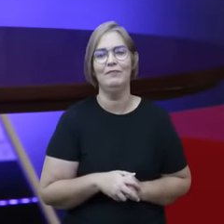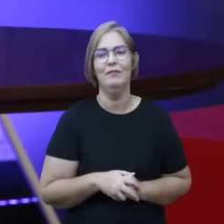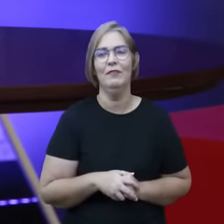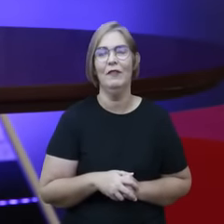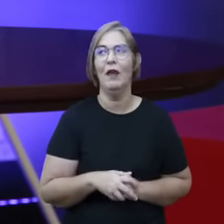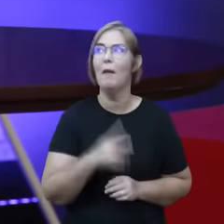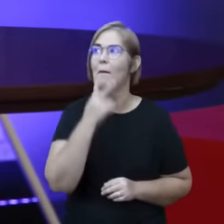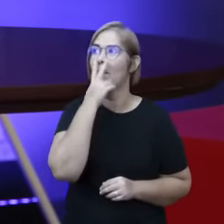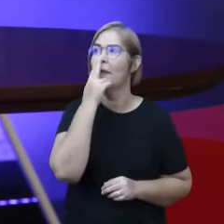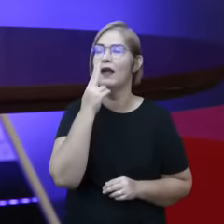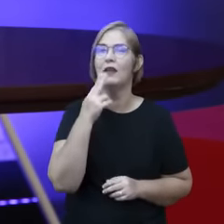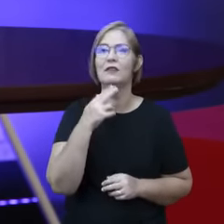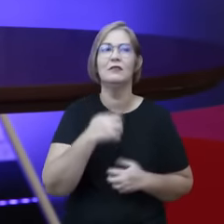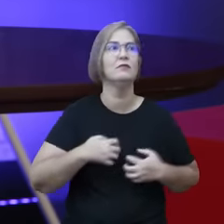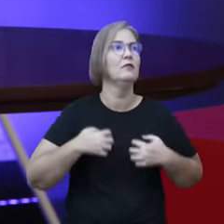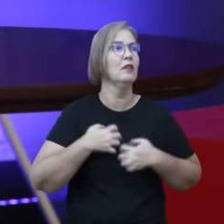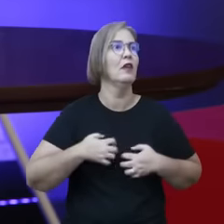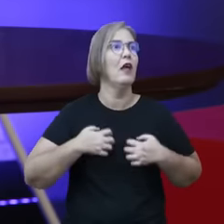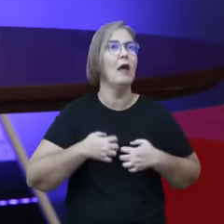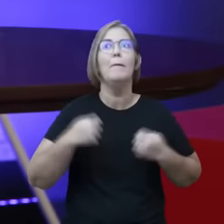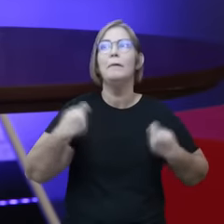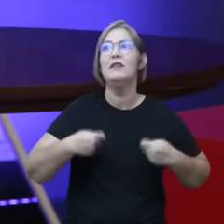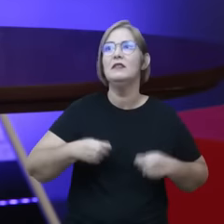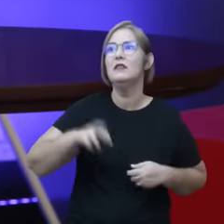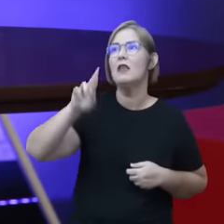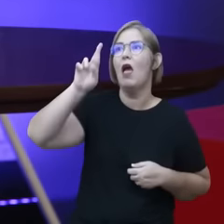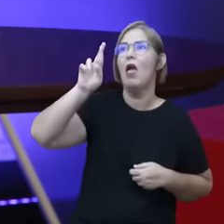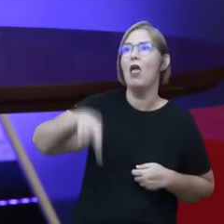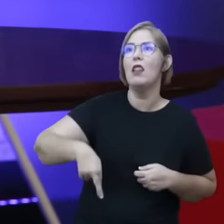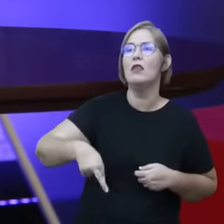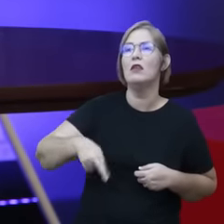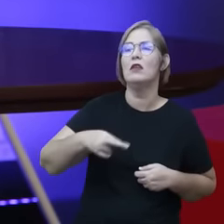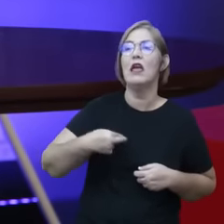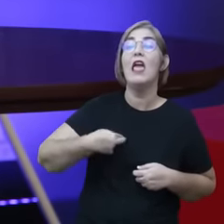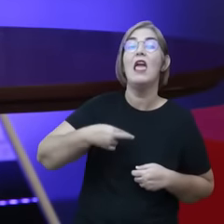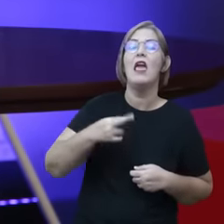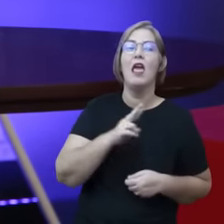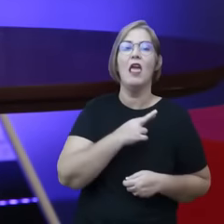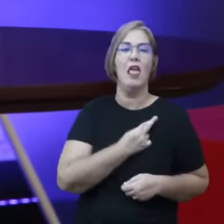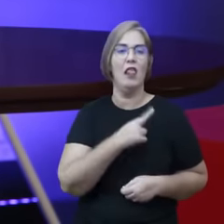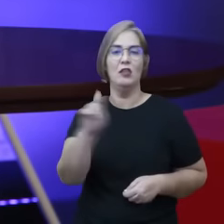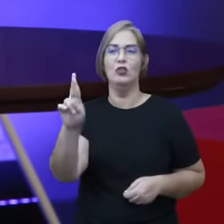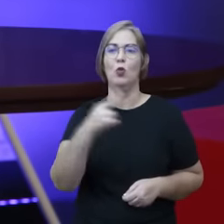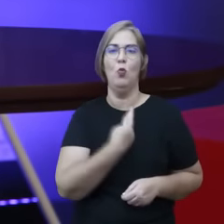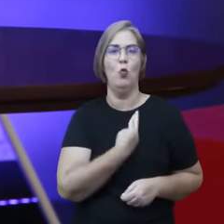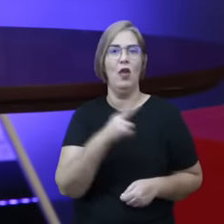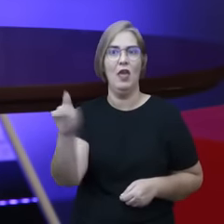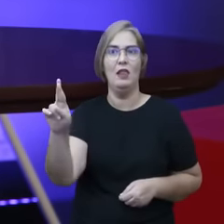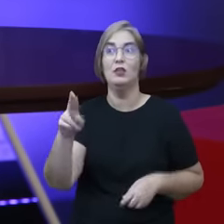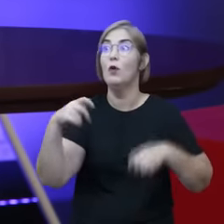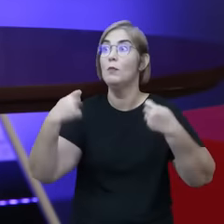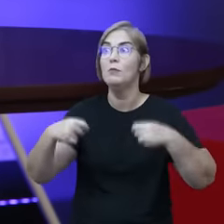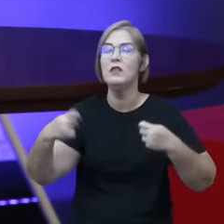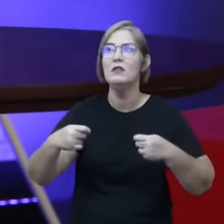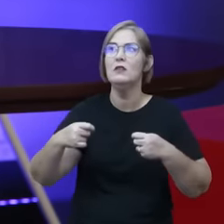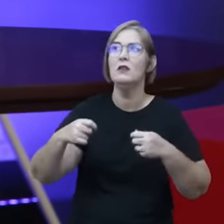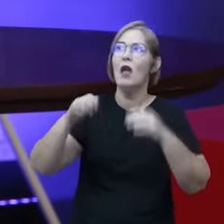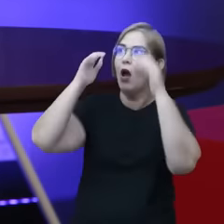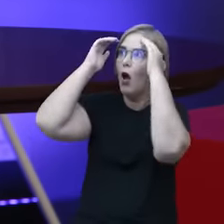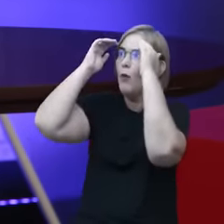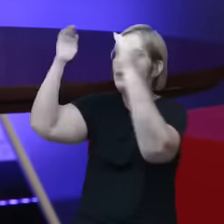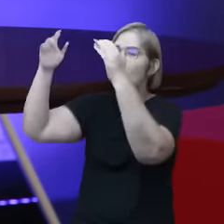necessidade de transformar a religião, né, no num sentido absoluto, no seu sentido absolutista e não como uma fonte de